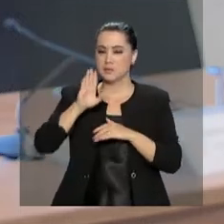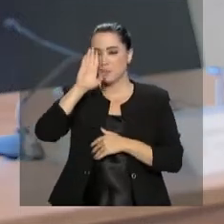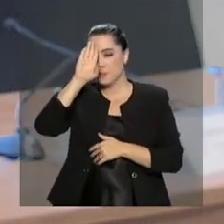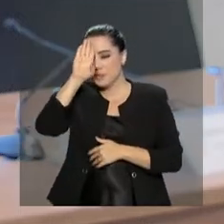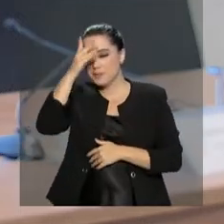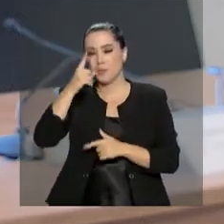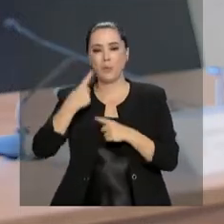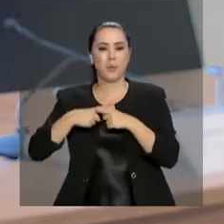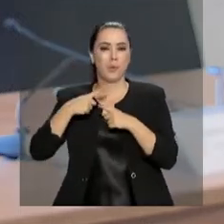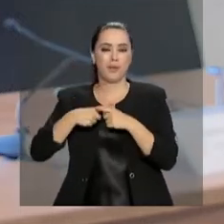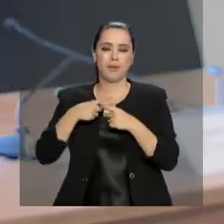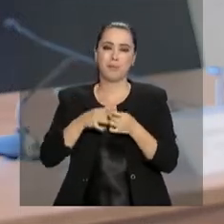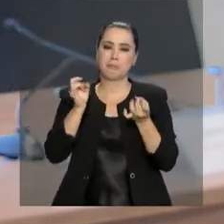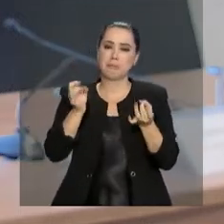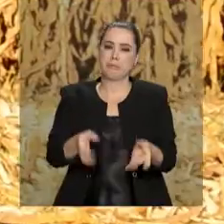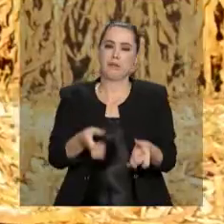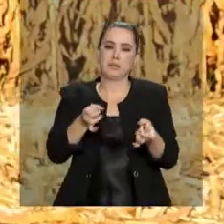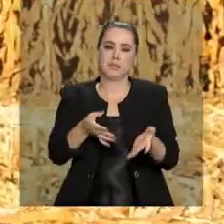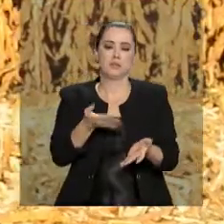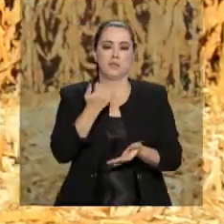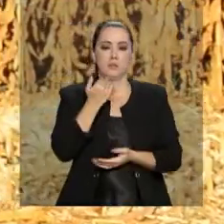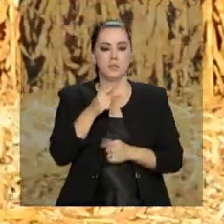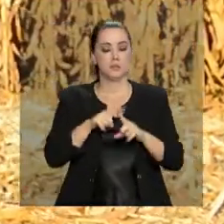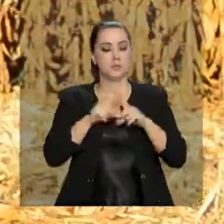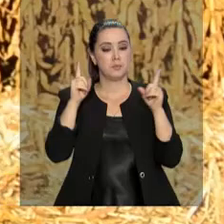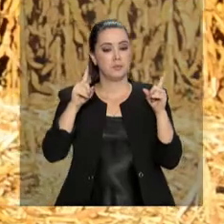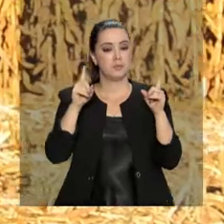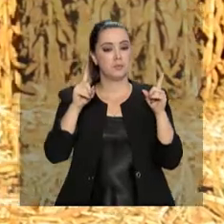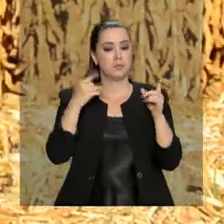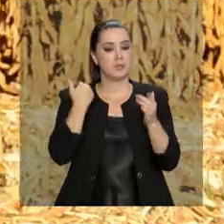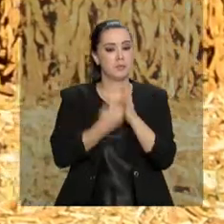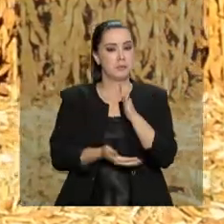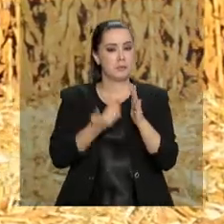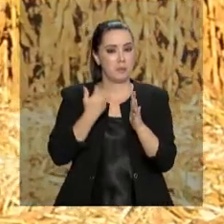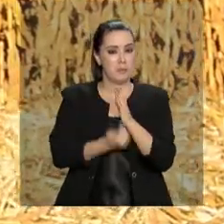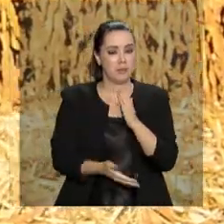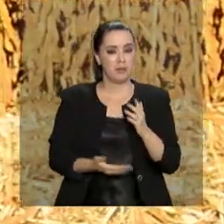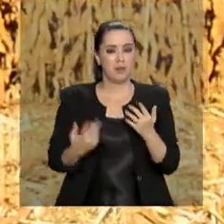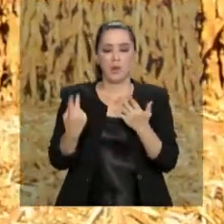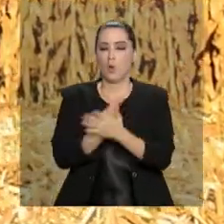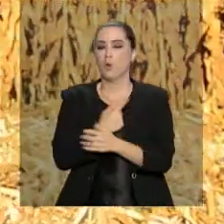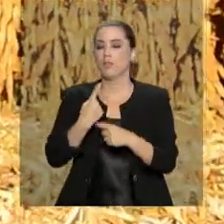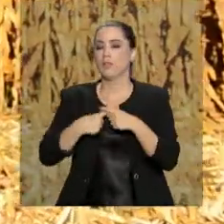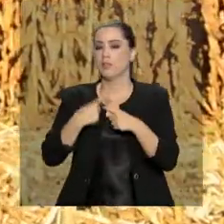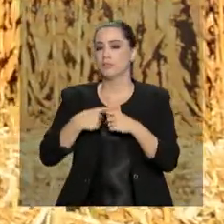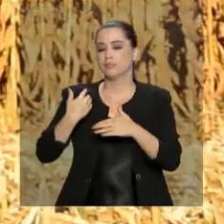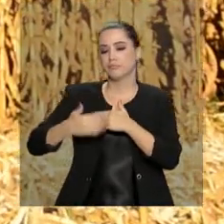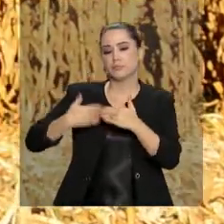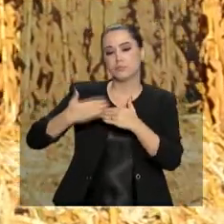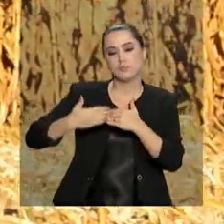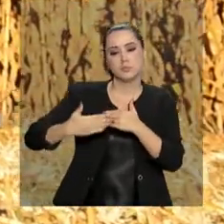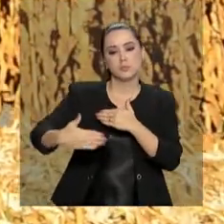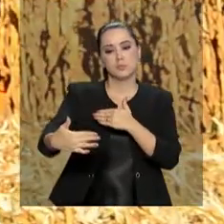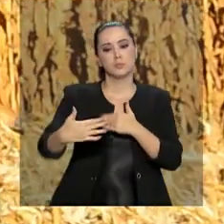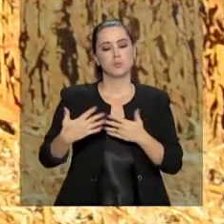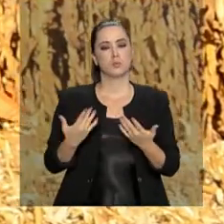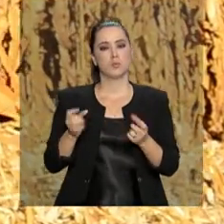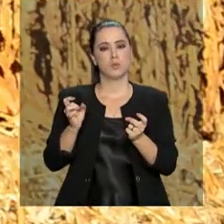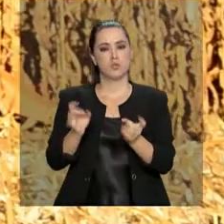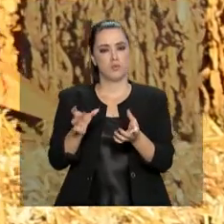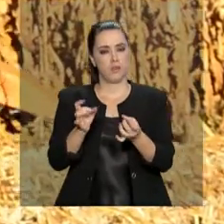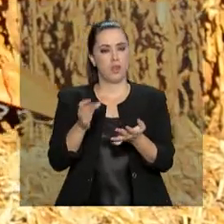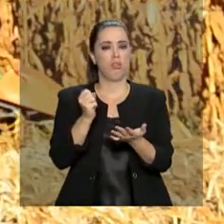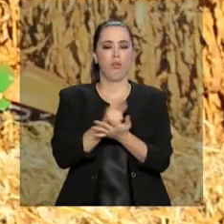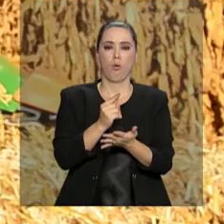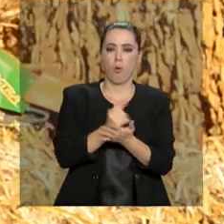causadores do desperdício mas há a perda e o desperdício ocorre em toda a cadeia de produção e consumo